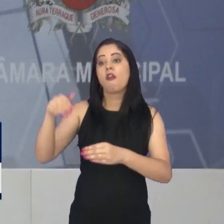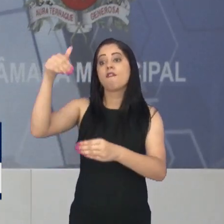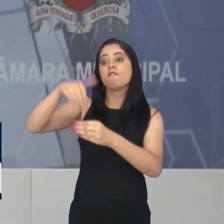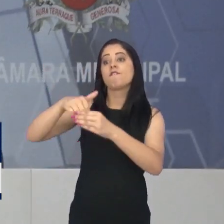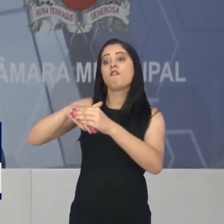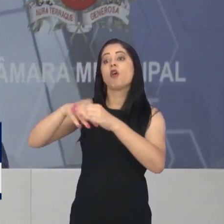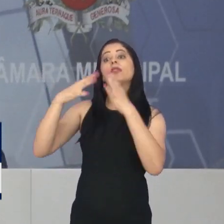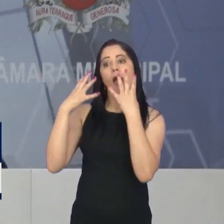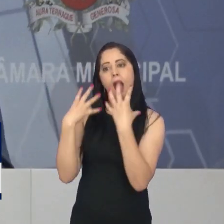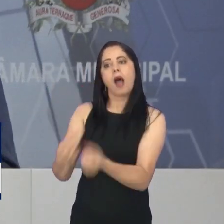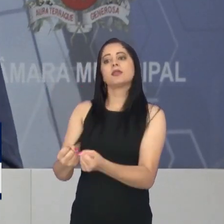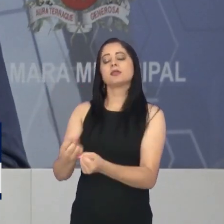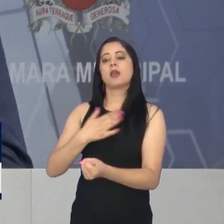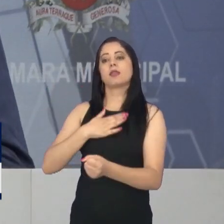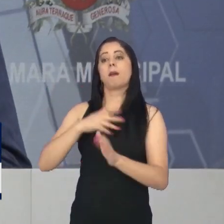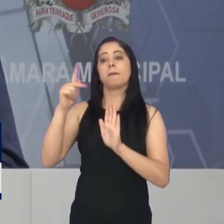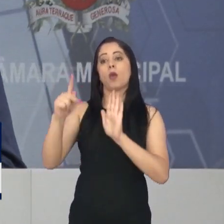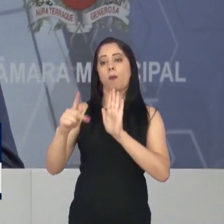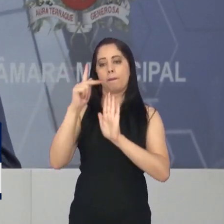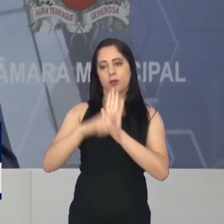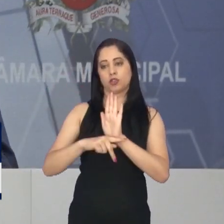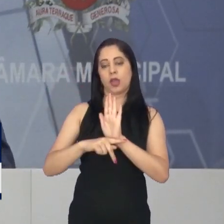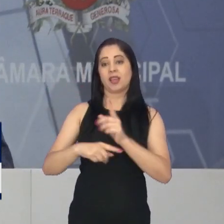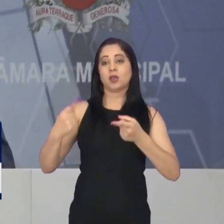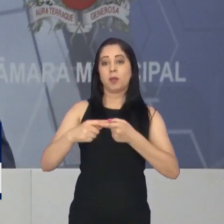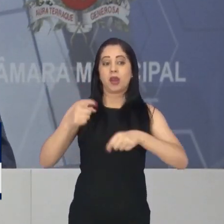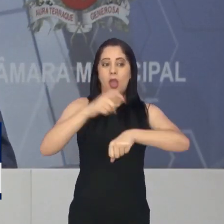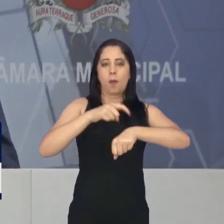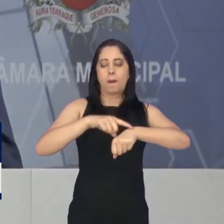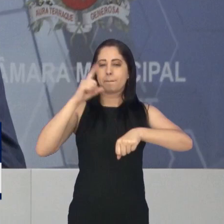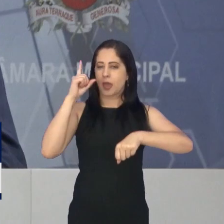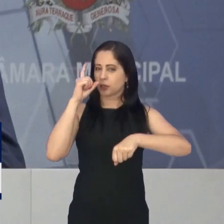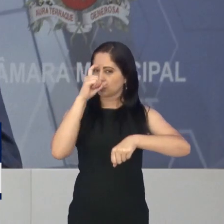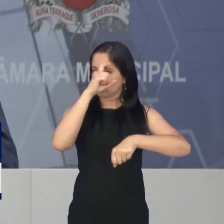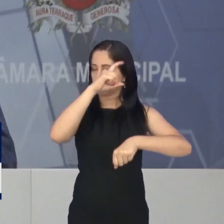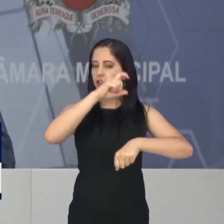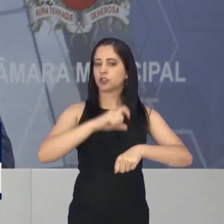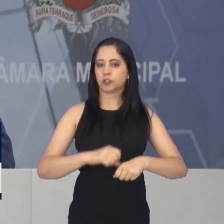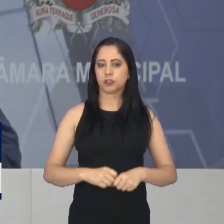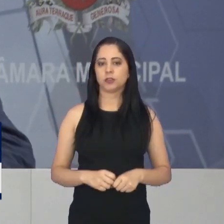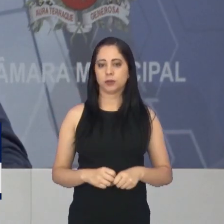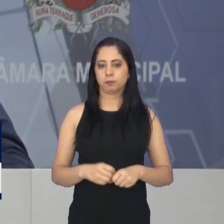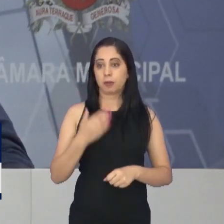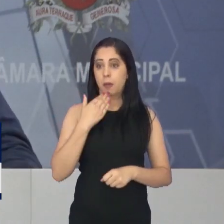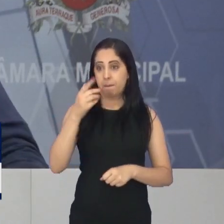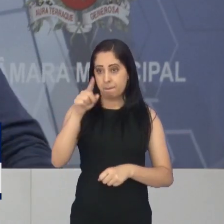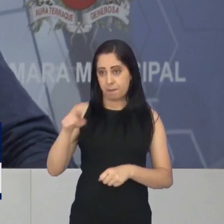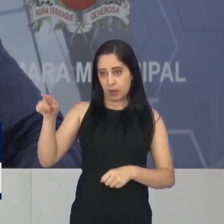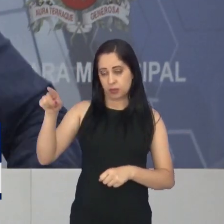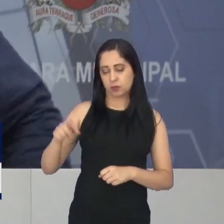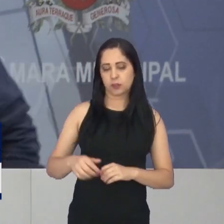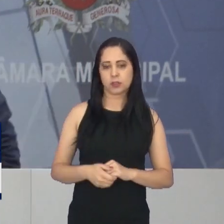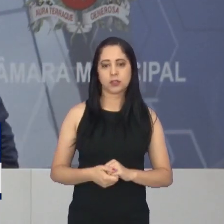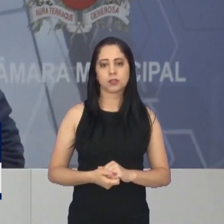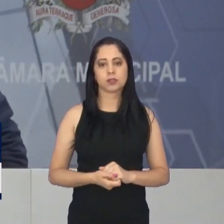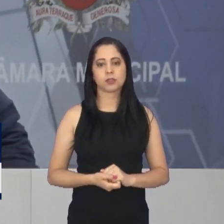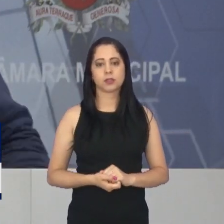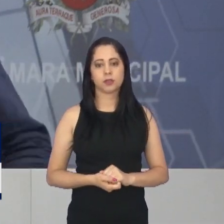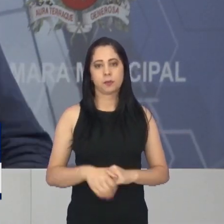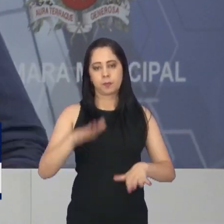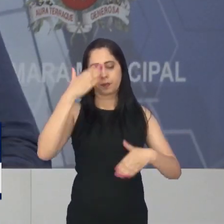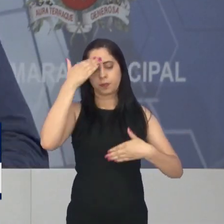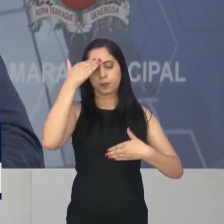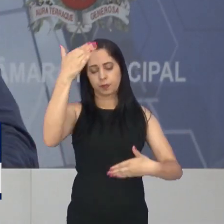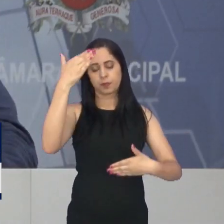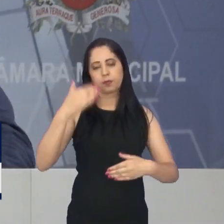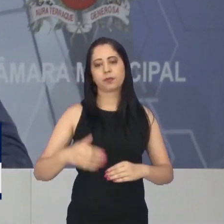tempos difíceis que nós estamos vivendo, e coloco aqui a apreciação dos nobres vereadores. Muito obrigado,